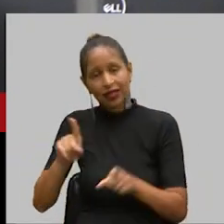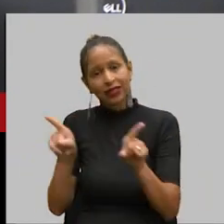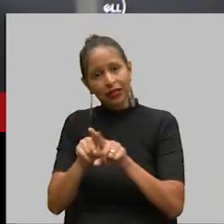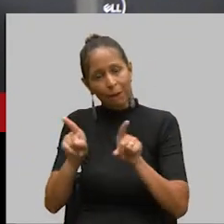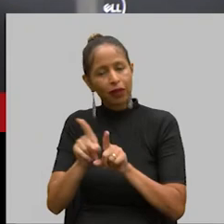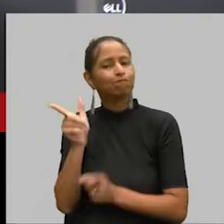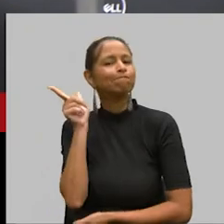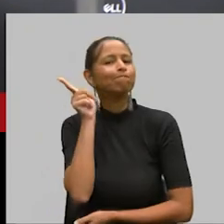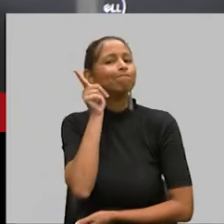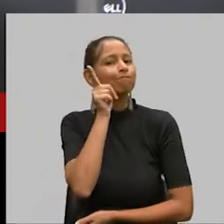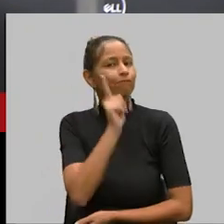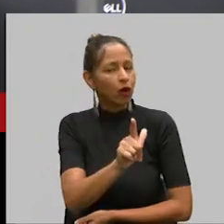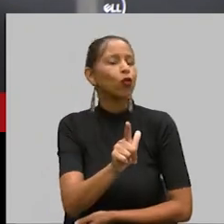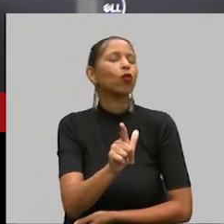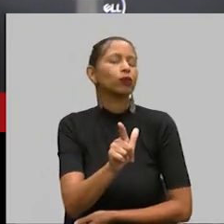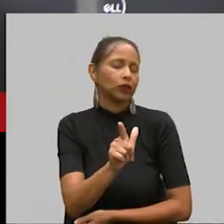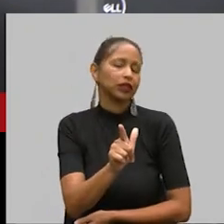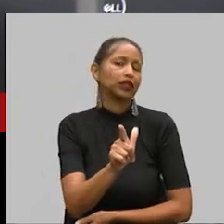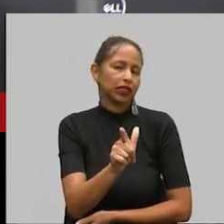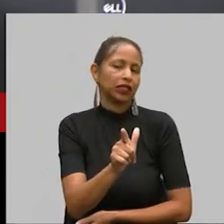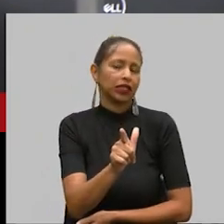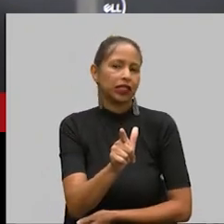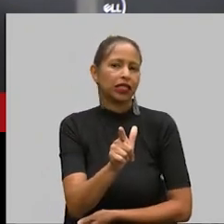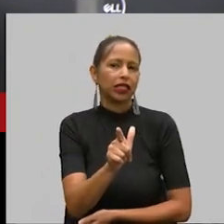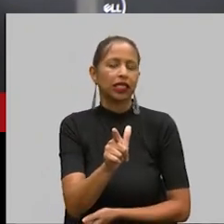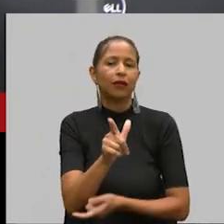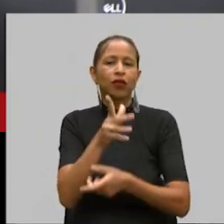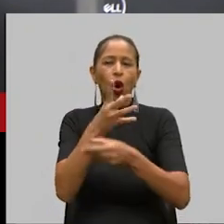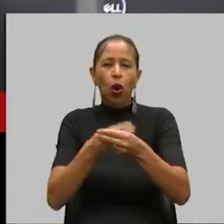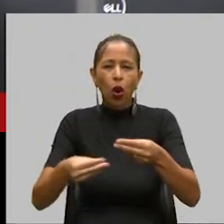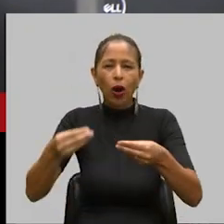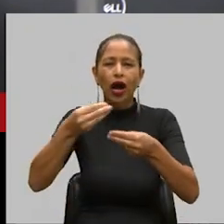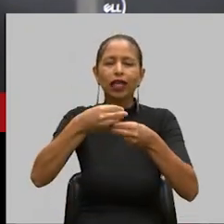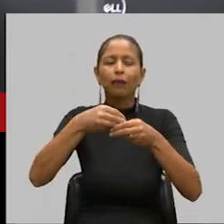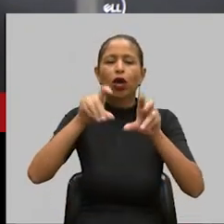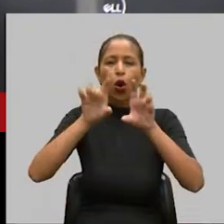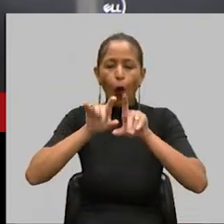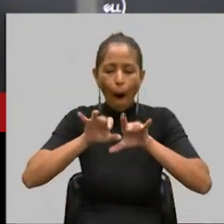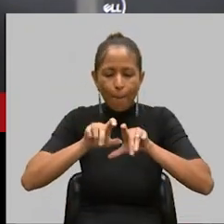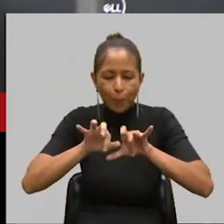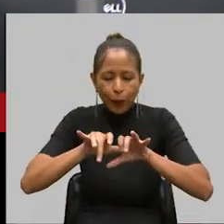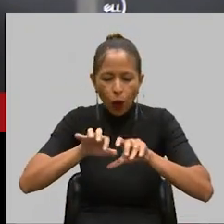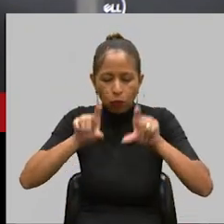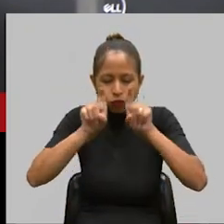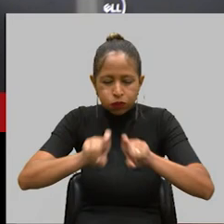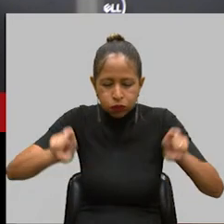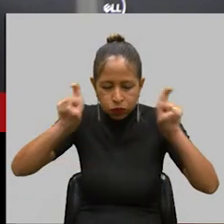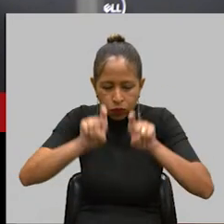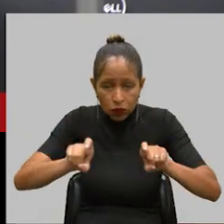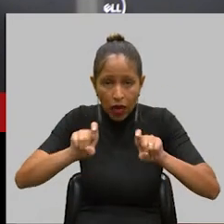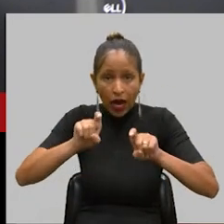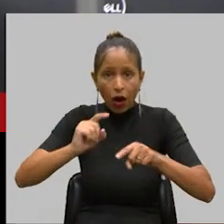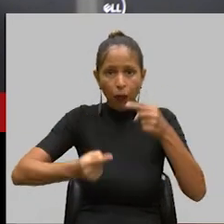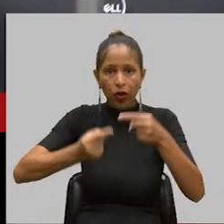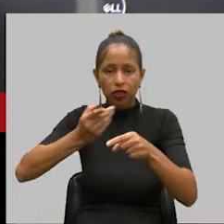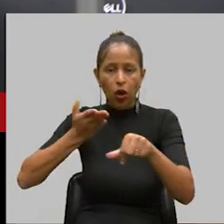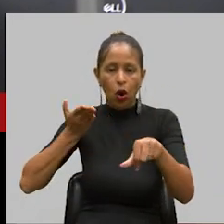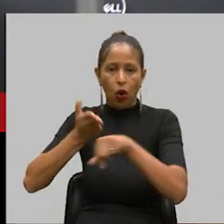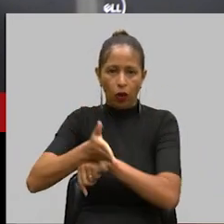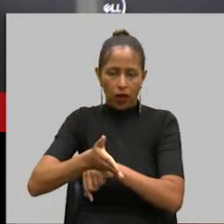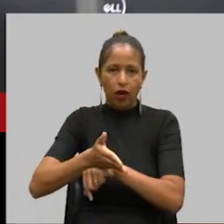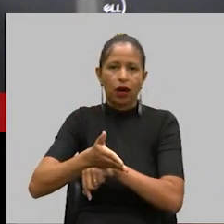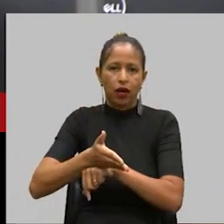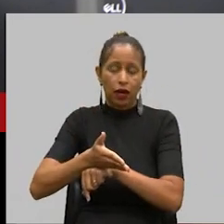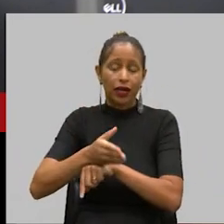garantido com eh o implemento também dos computadores Então são políticas que estão sendo colocadas na